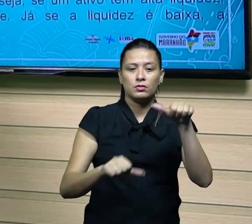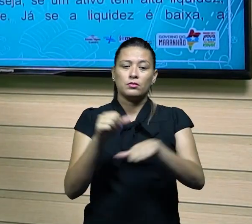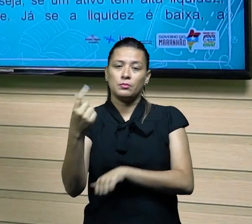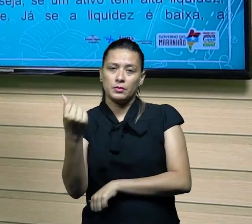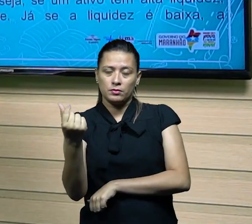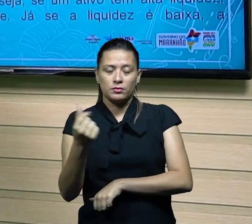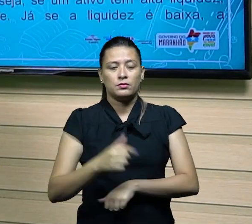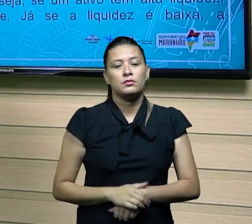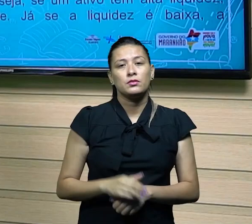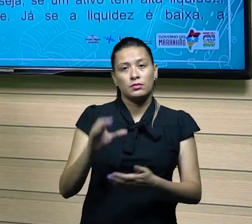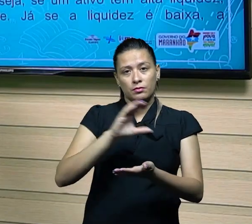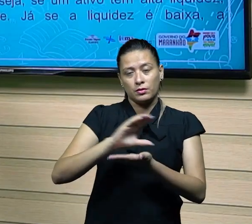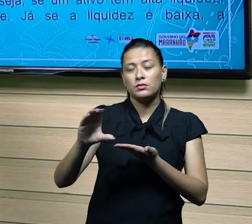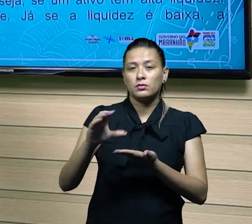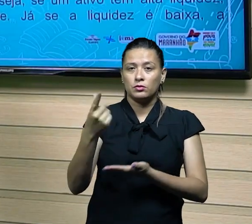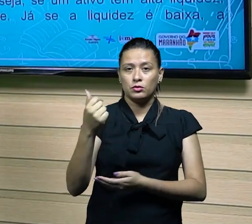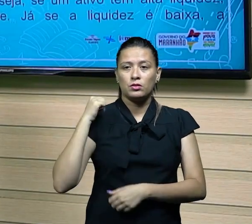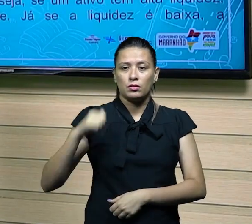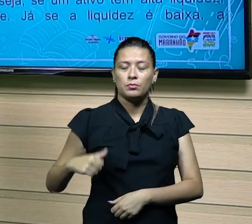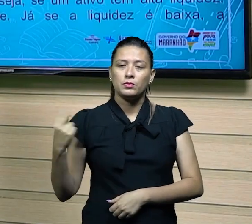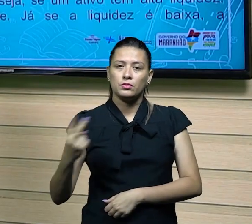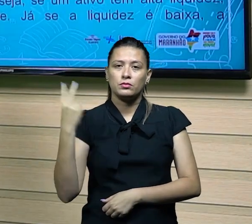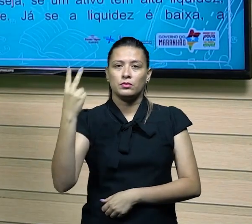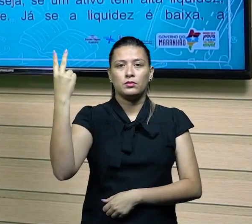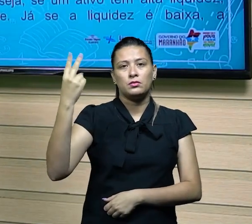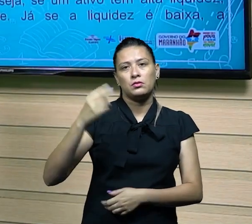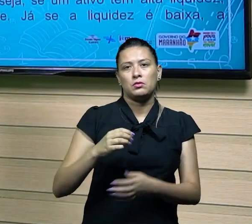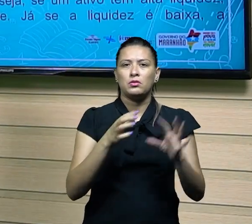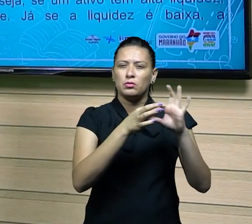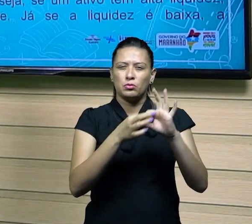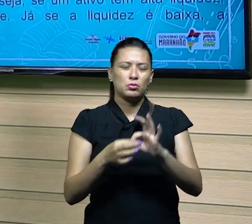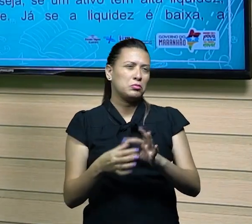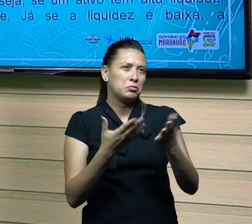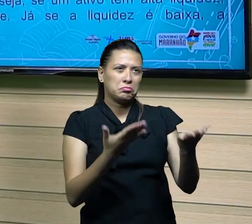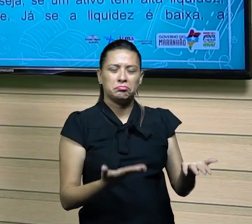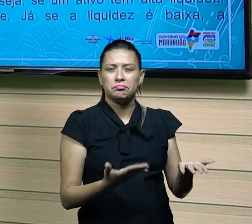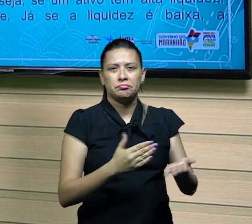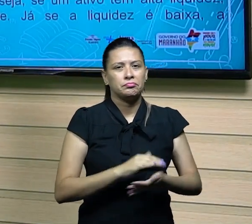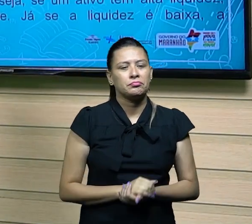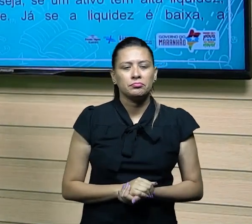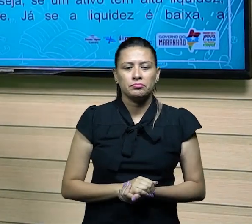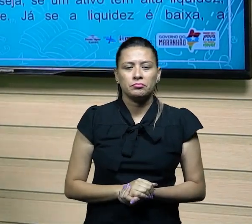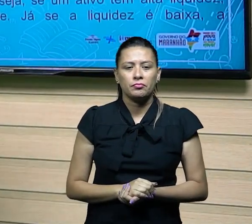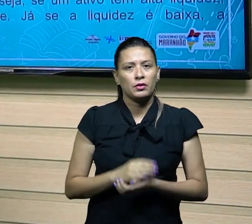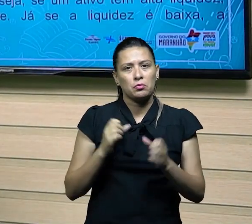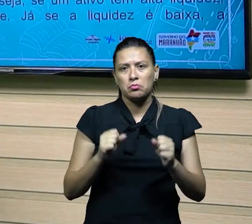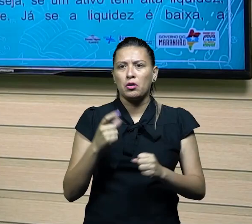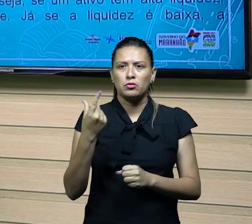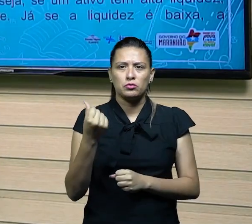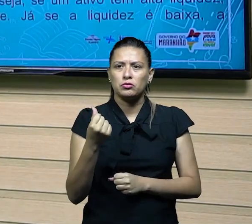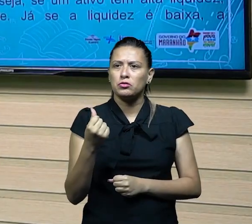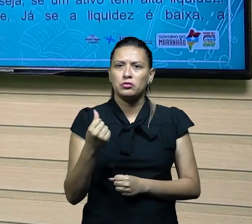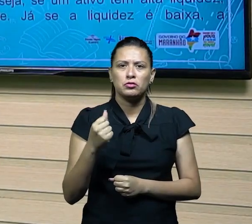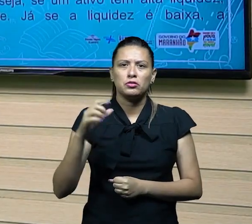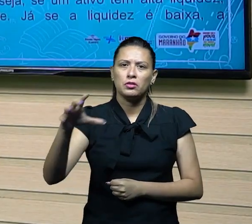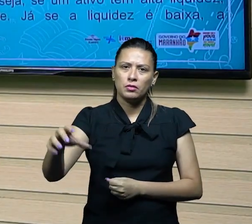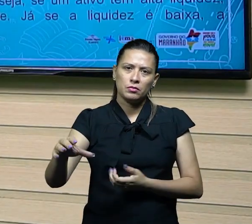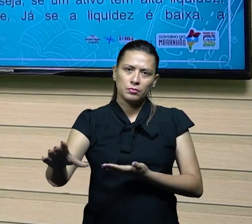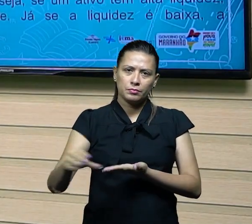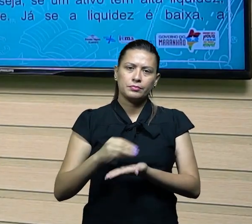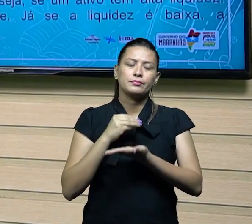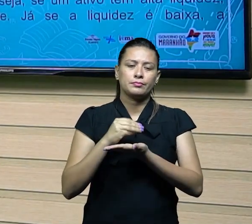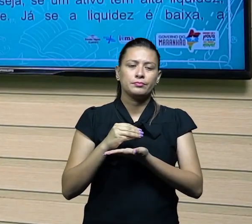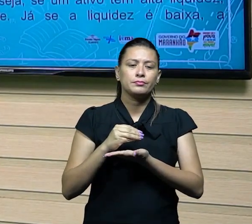acordo com o meu gosto. E isso é chamado de liquidez. Eu posso fazer movimentação do meu dinheiro no momento que eu quiser. Então é bem fácil de fazer essa movimentação. Eu